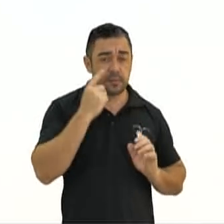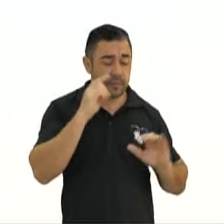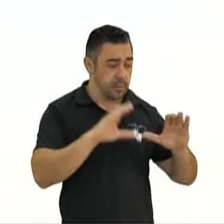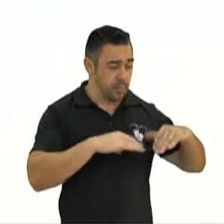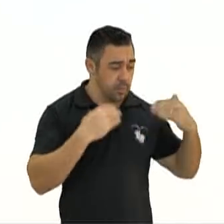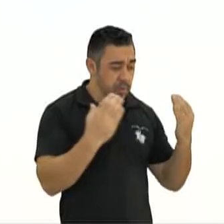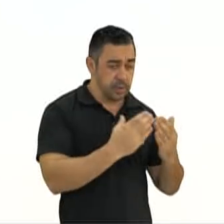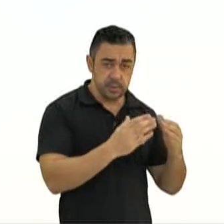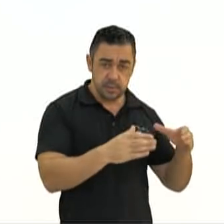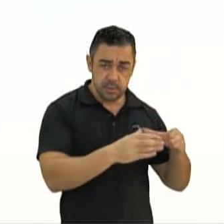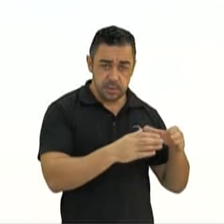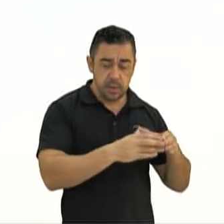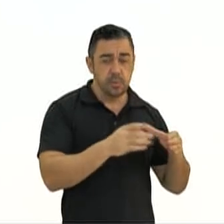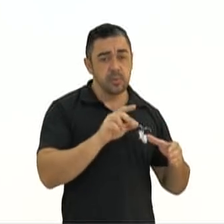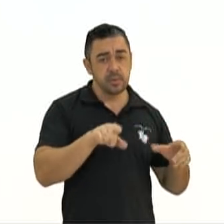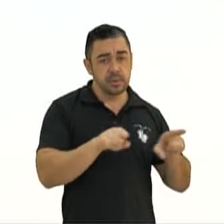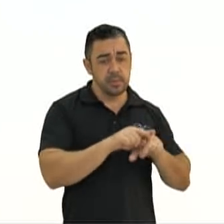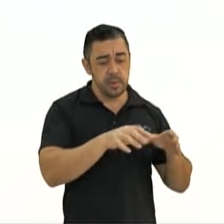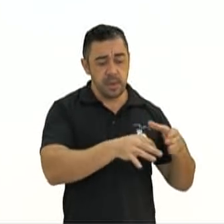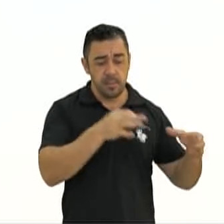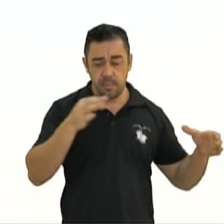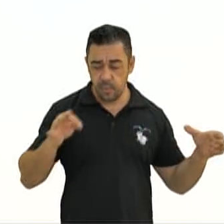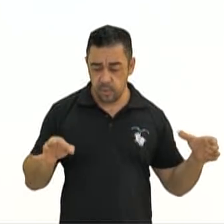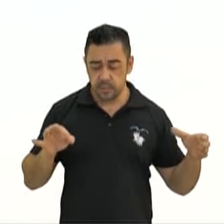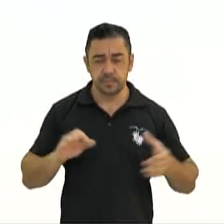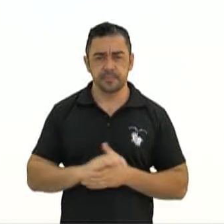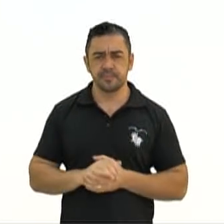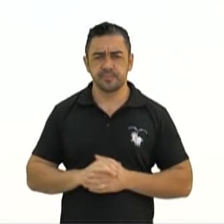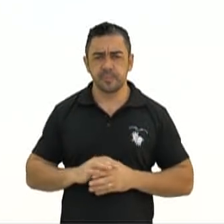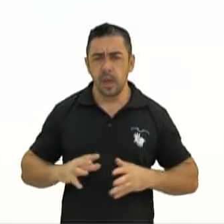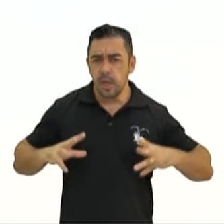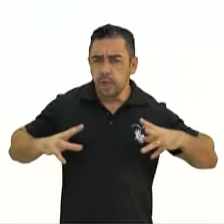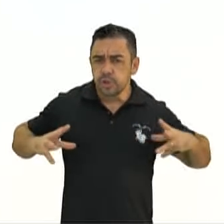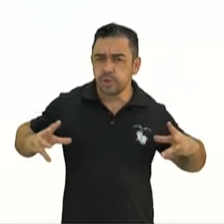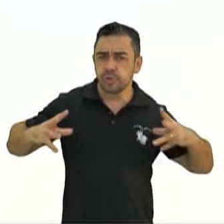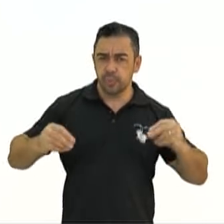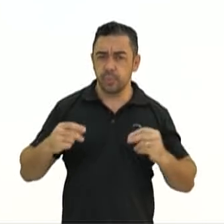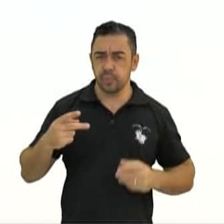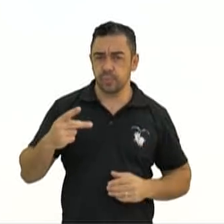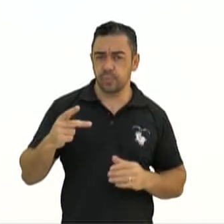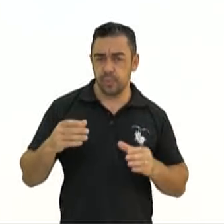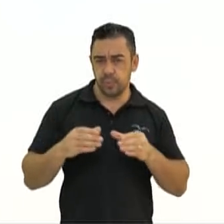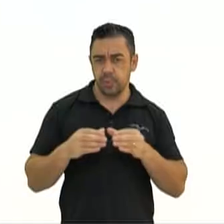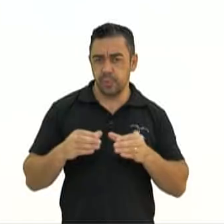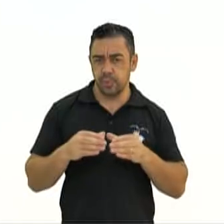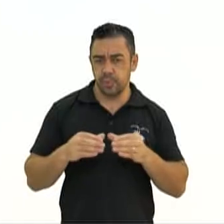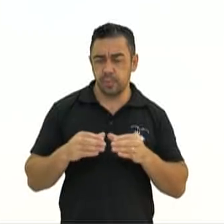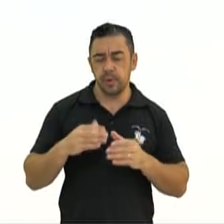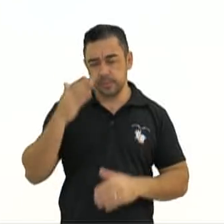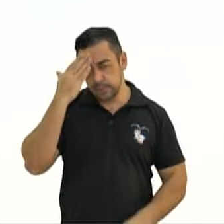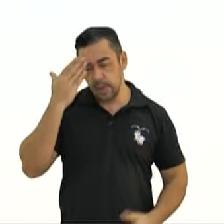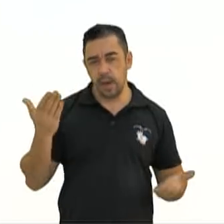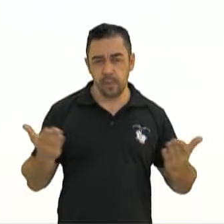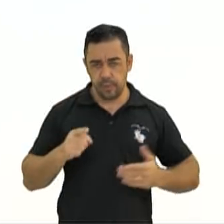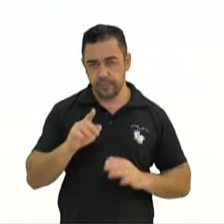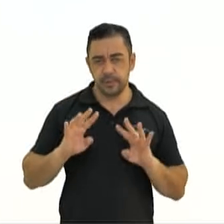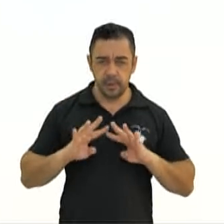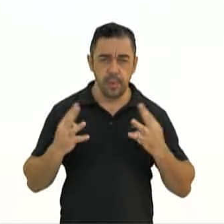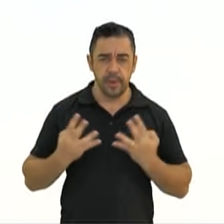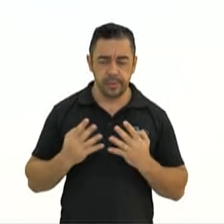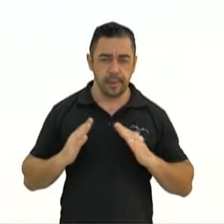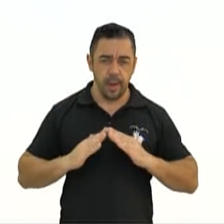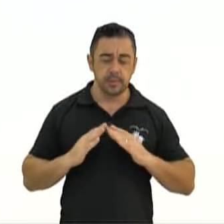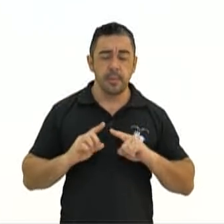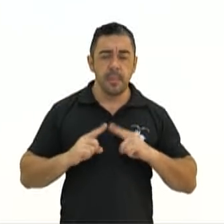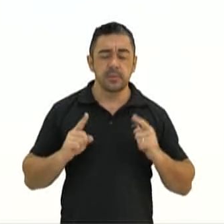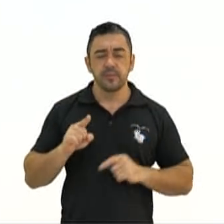população e amostra. Então, todos os alunos da sua turma, né? Eu sei que nesse momento vocês estão separadinhos, mas se você fosse